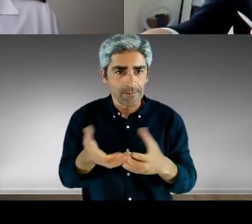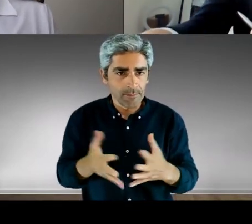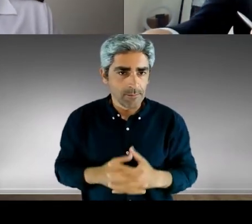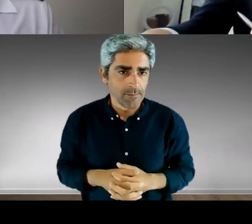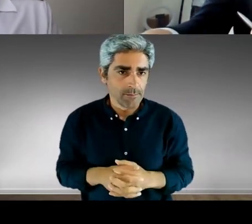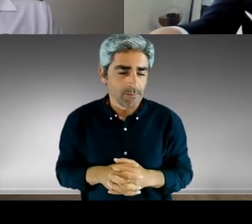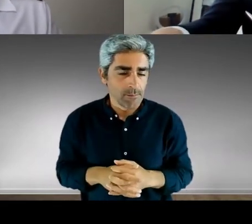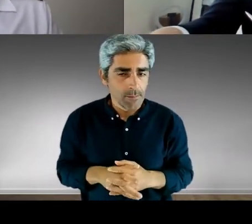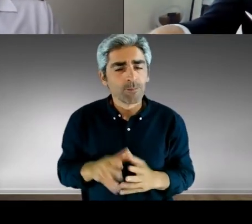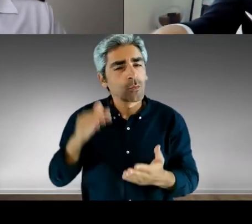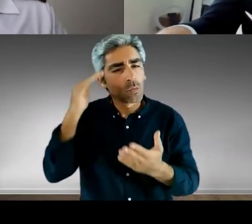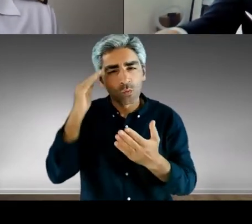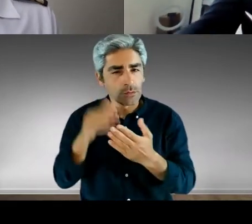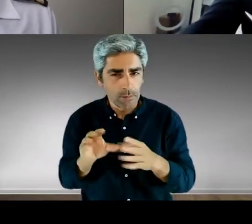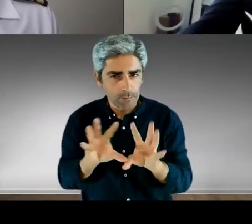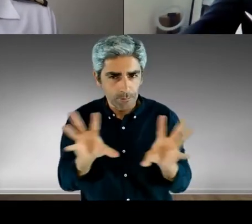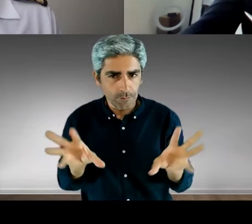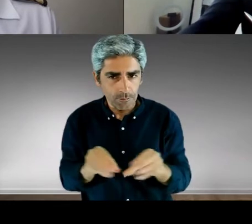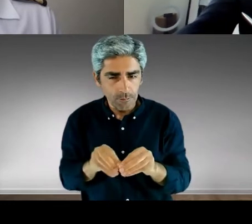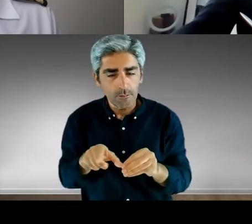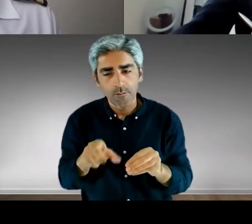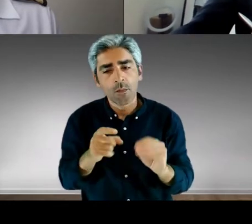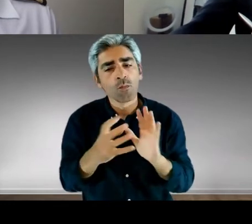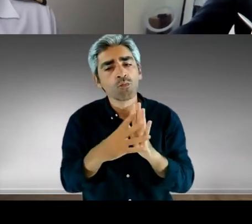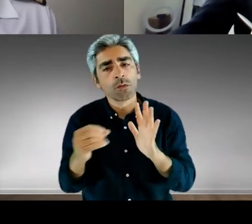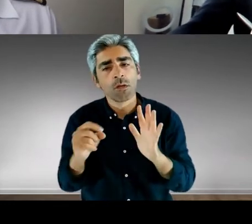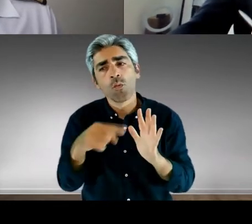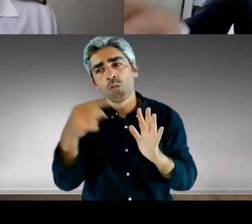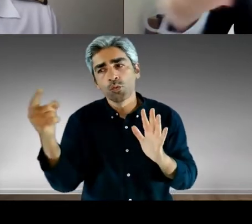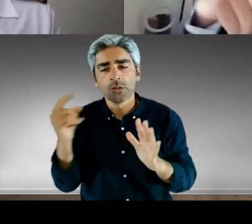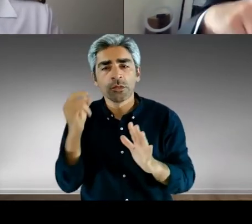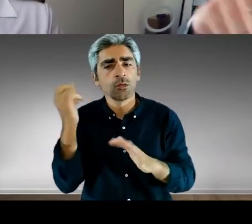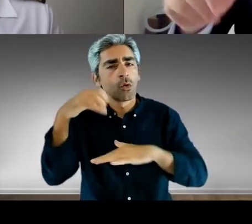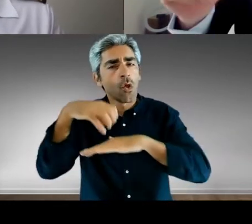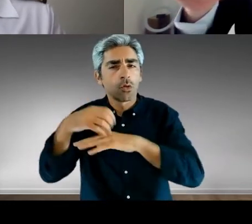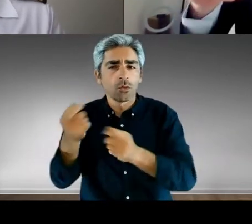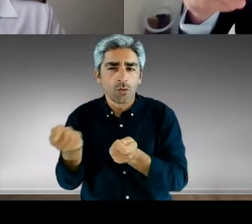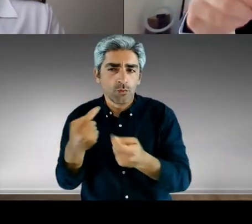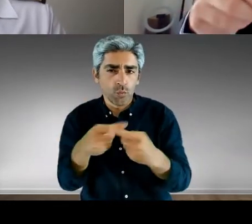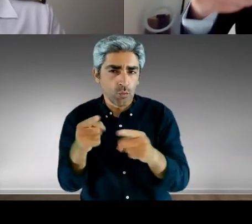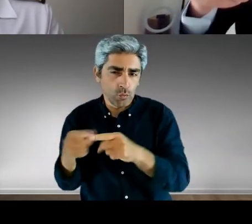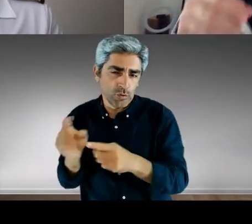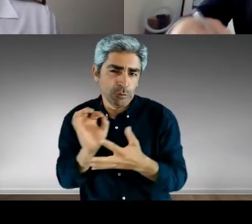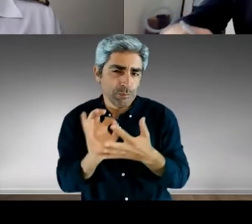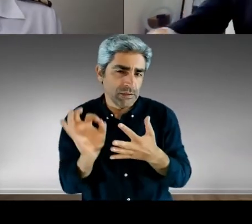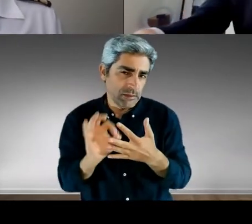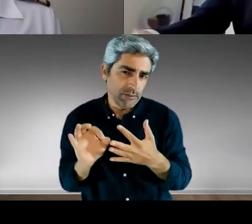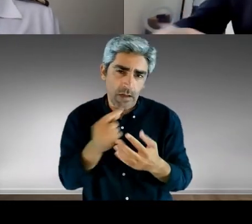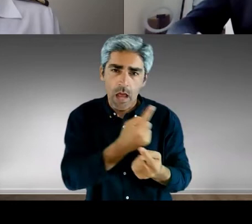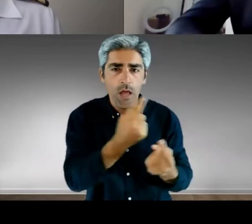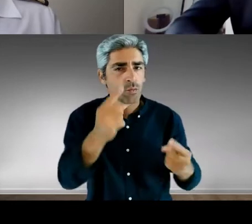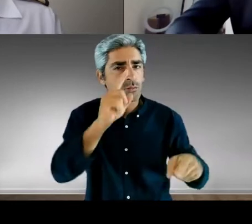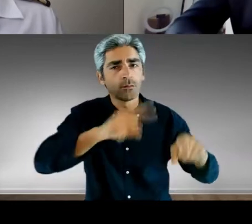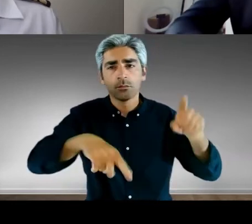Em termos de conclusões, elementos replicáveis para outras organizações. Cada organização é específica. Se falássemos de